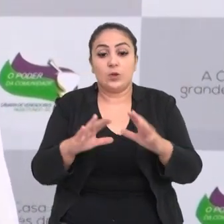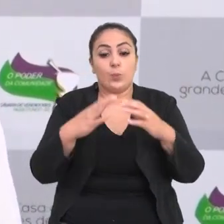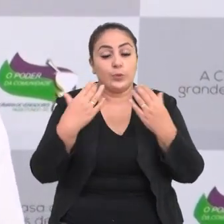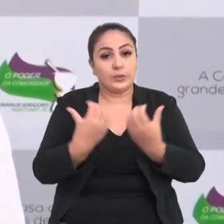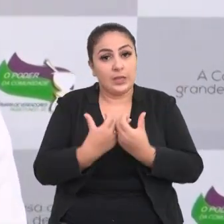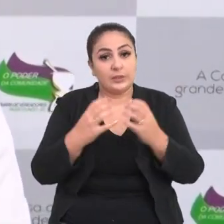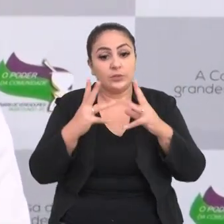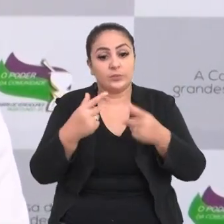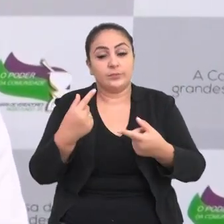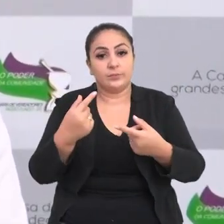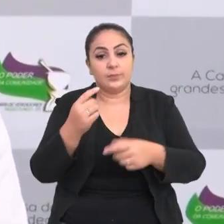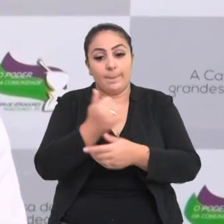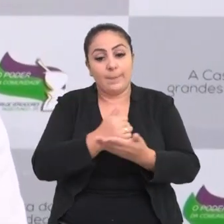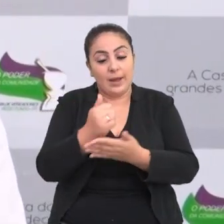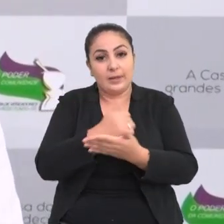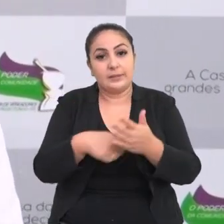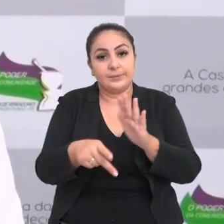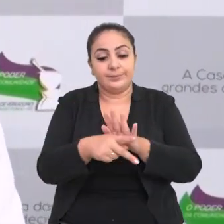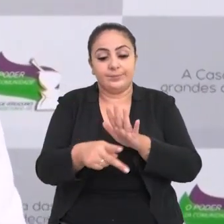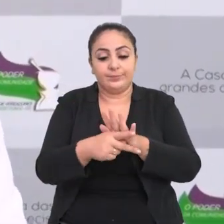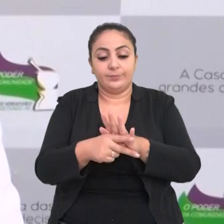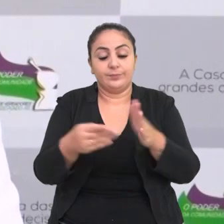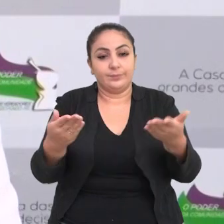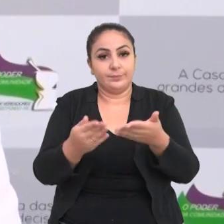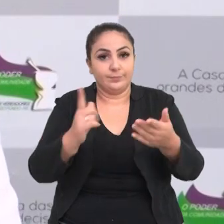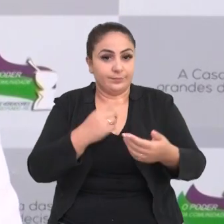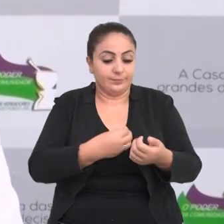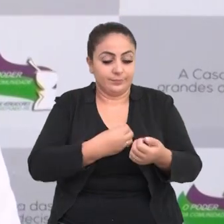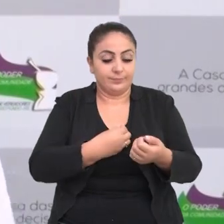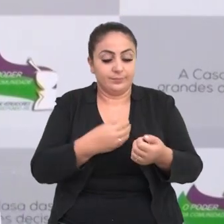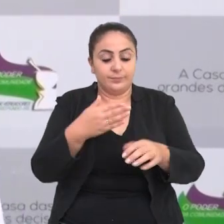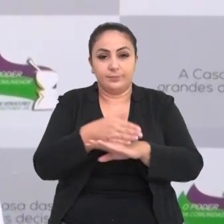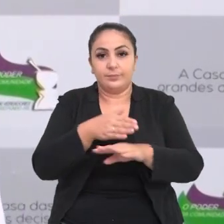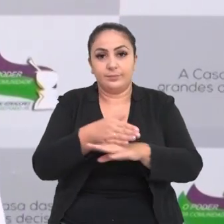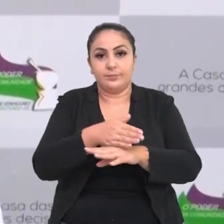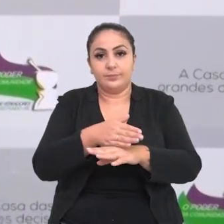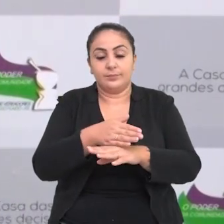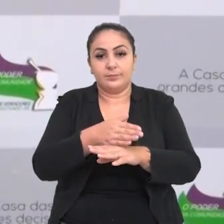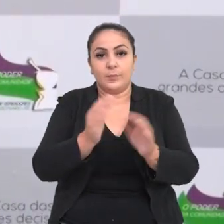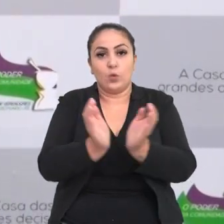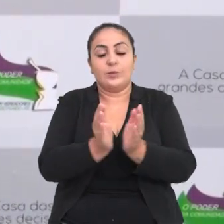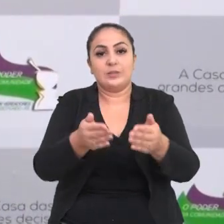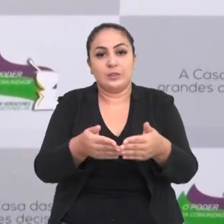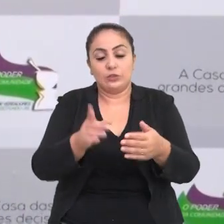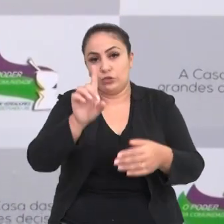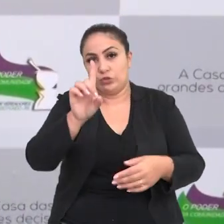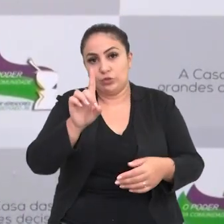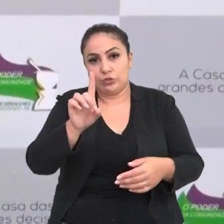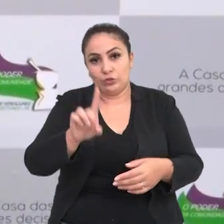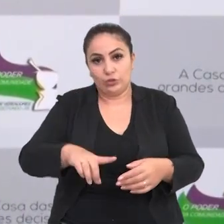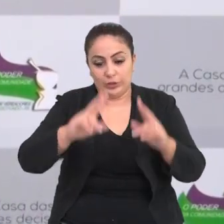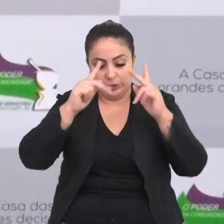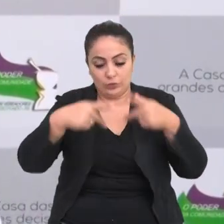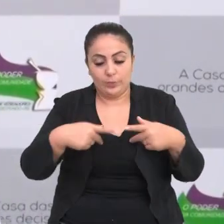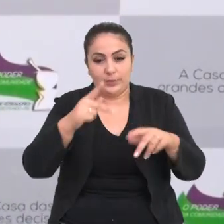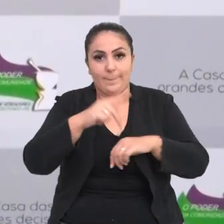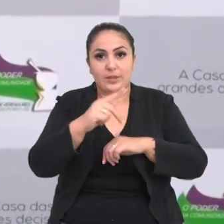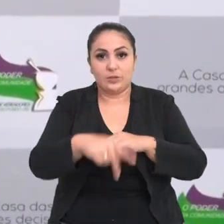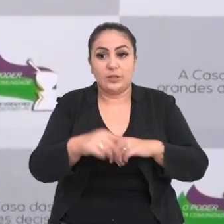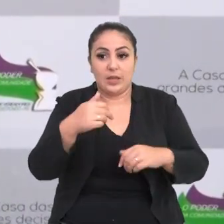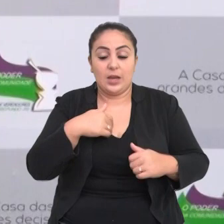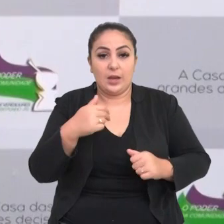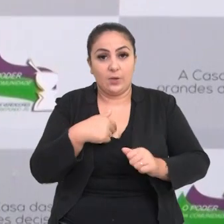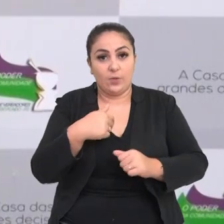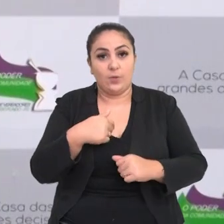comunidades eclesiais de base. Hoje eu participo, sou associada à Comissão de Direitos Humanos de Passo Fundo, sou